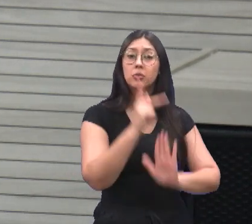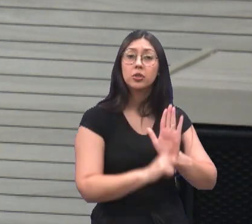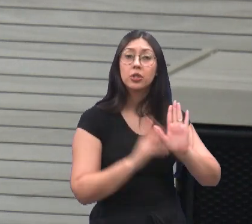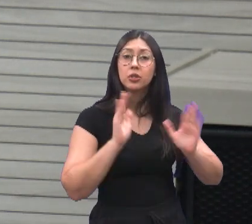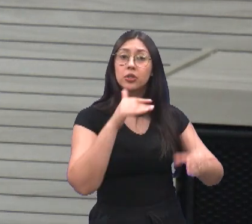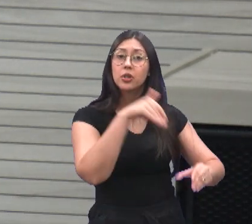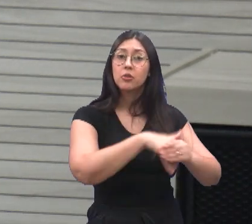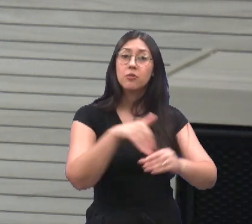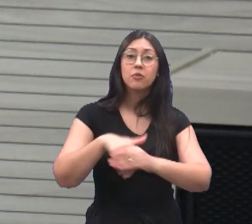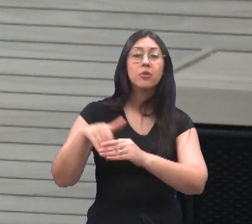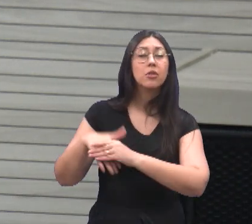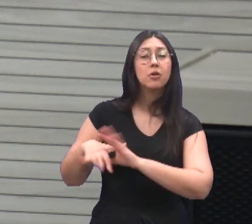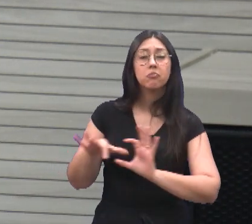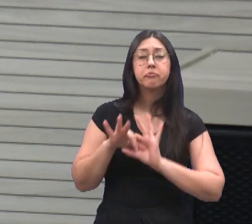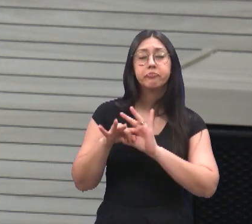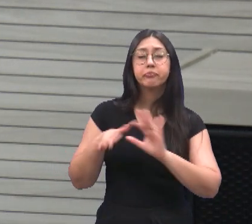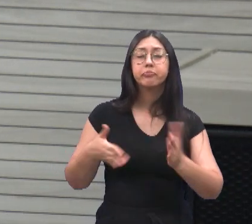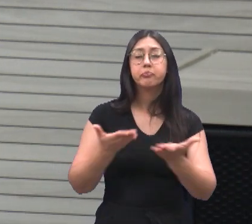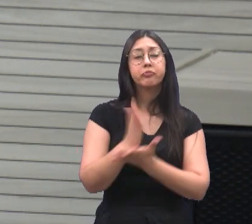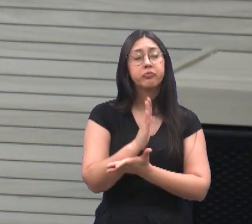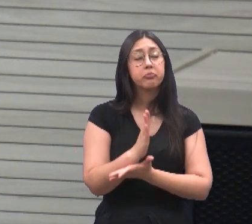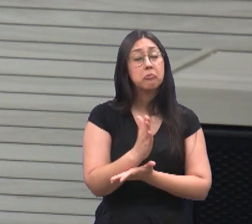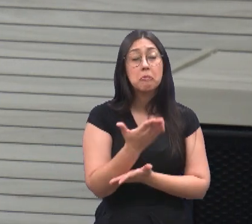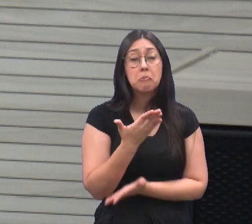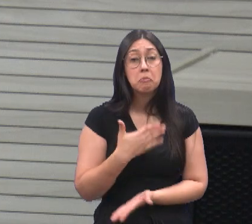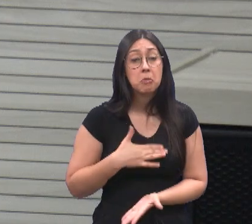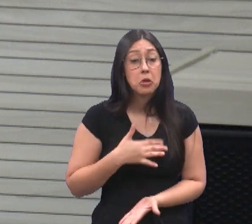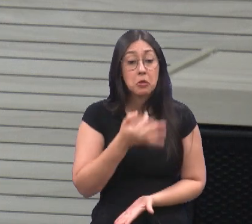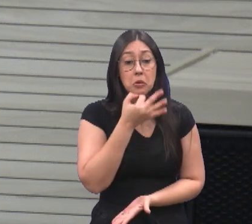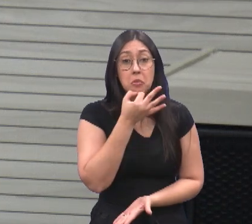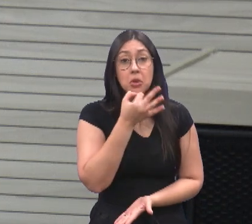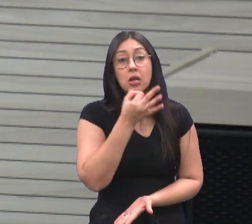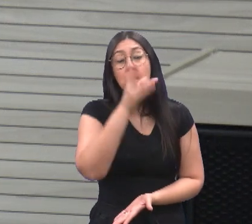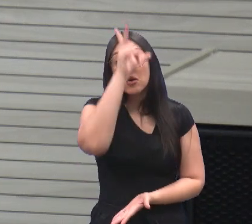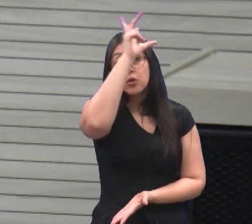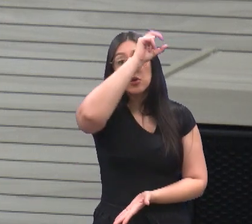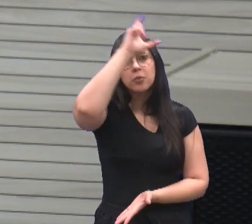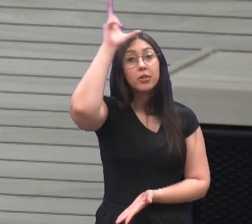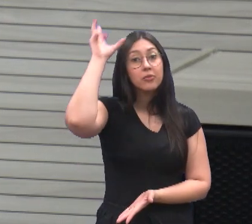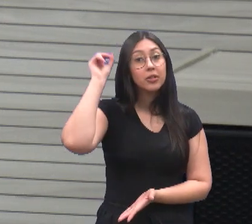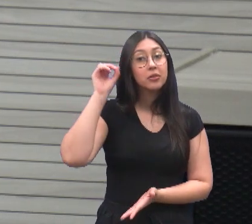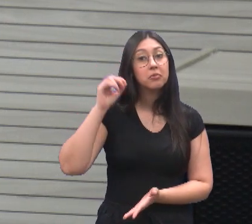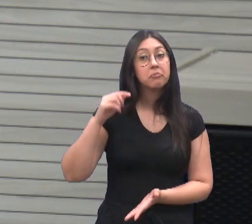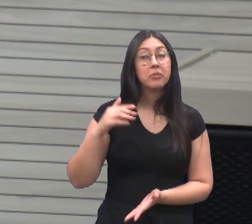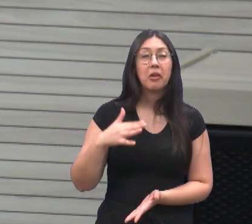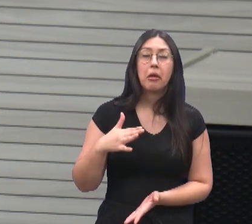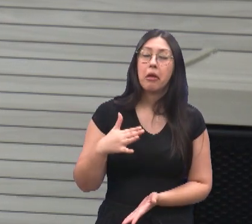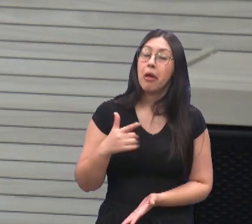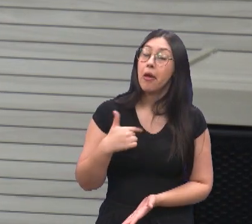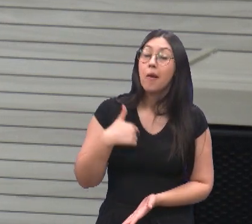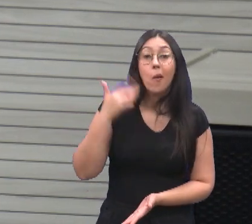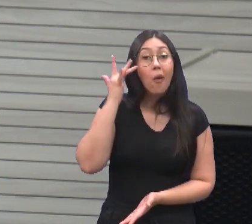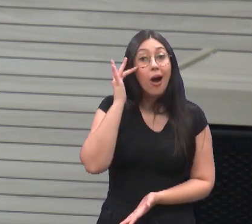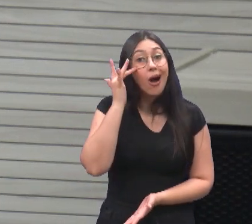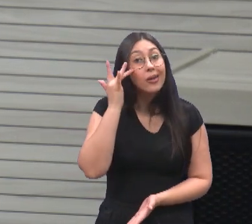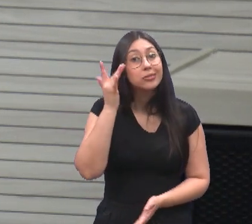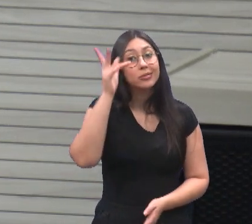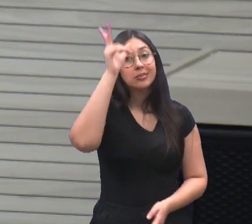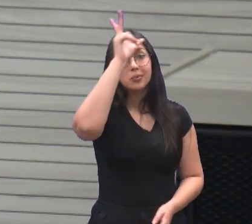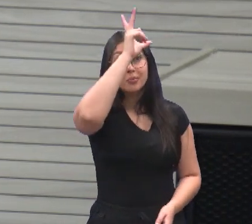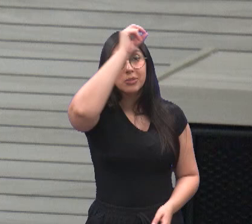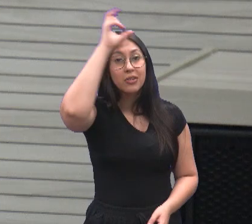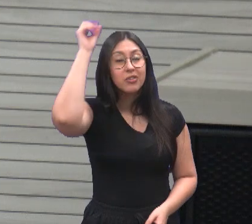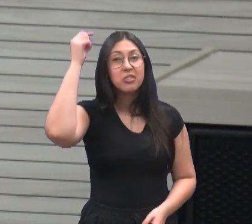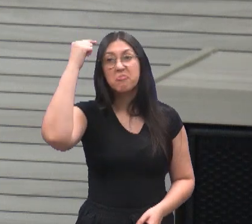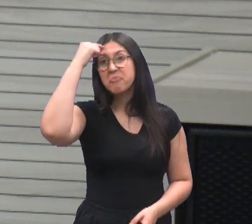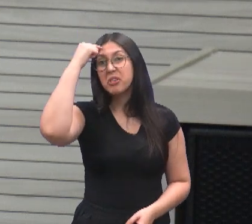lá atrás. Então, eu acho que fica aí a sugestão. Eu acho que o prefeito repensou, eu acho que ele fez esse veto aí sem pensar